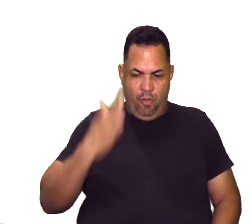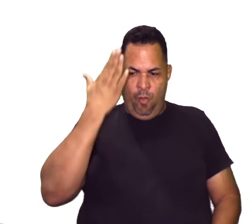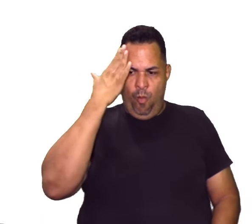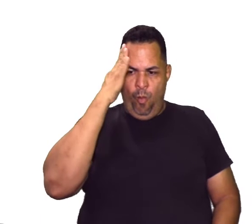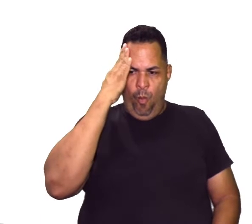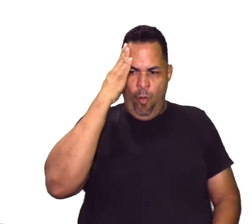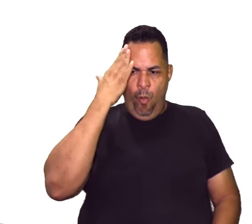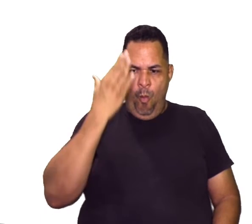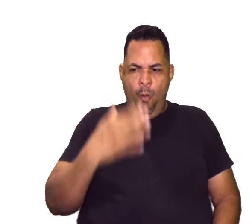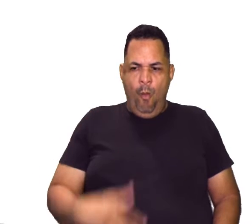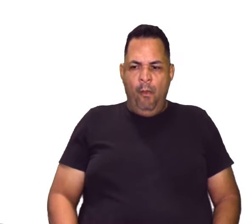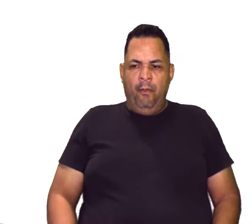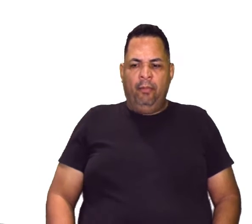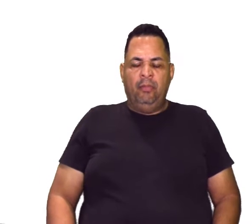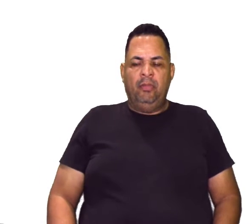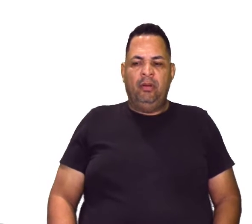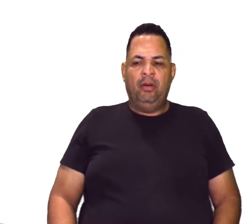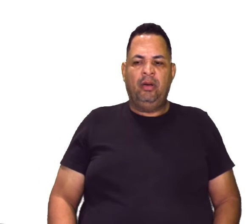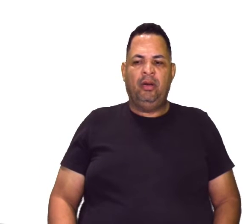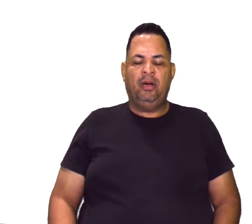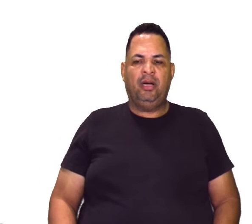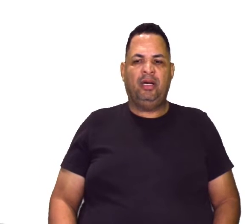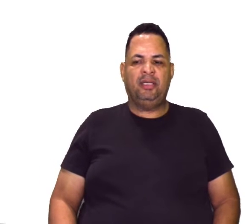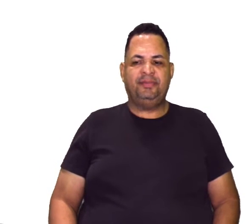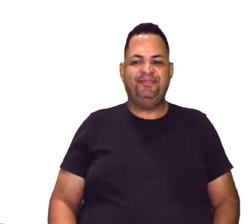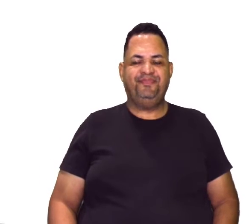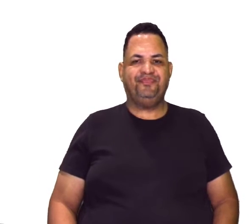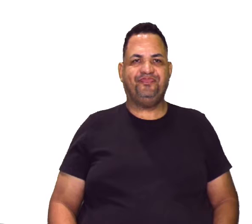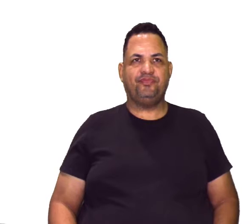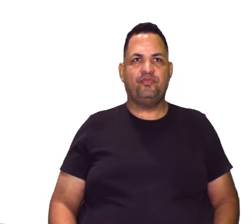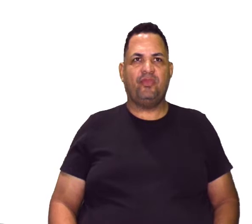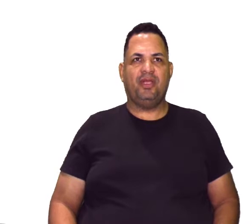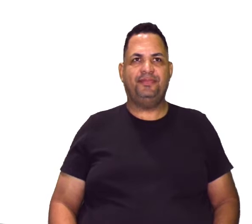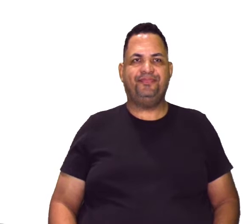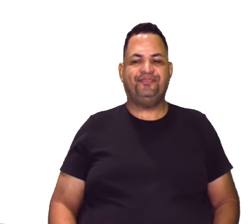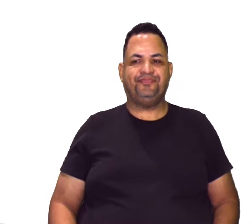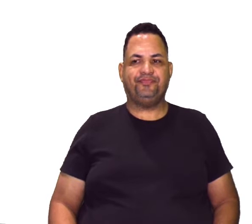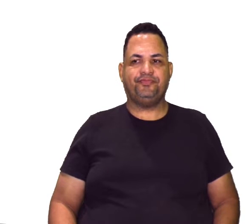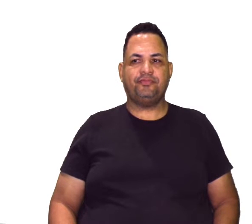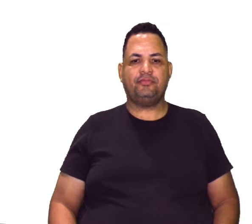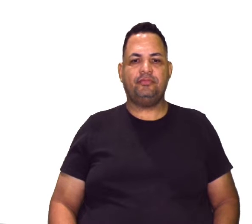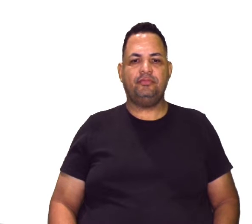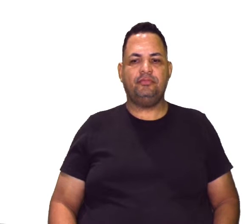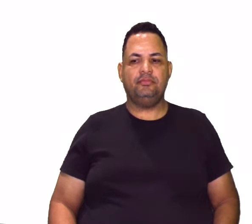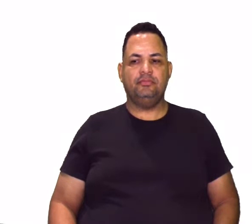agora? Você não perde mais em outras questões semelhantes.